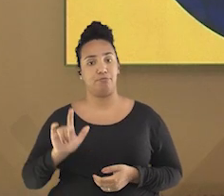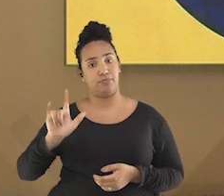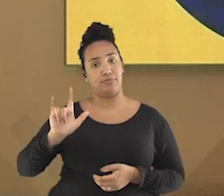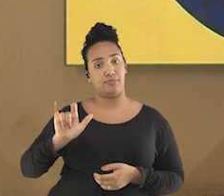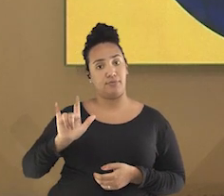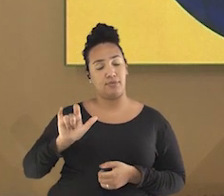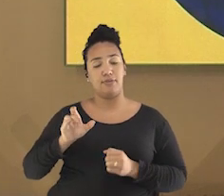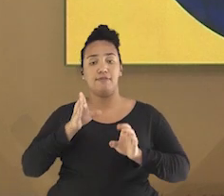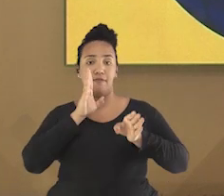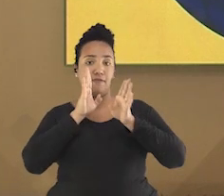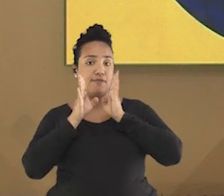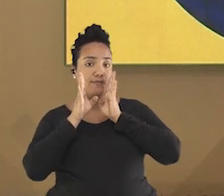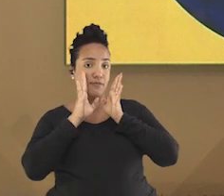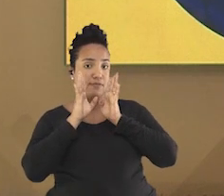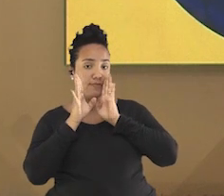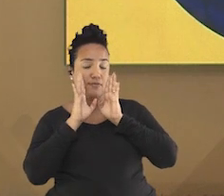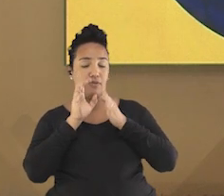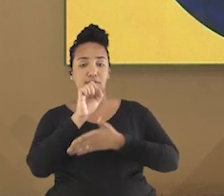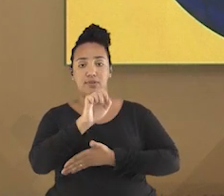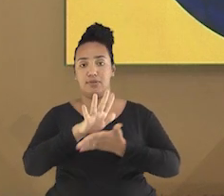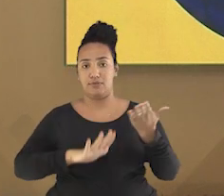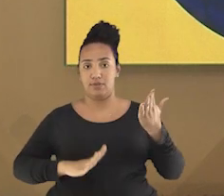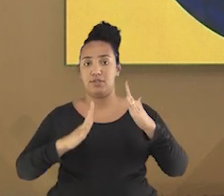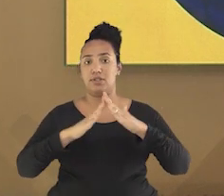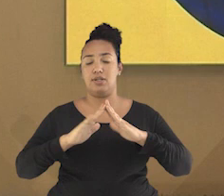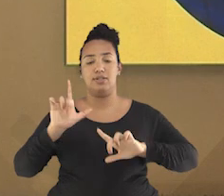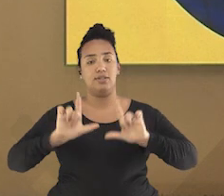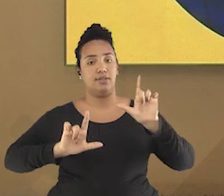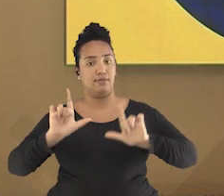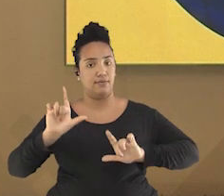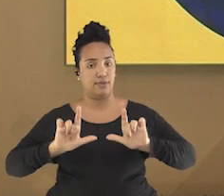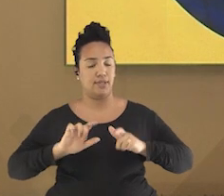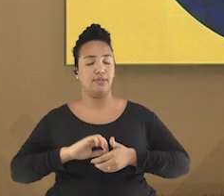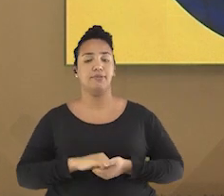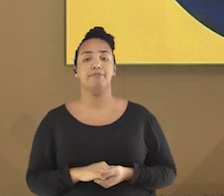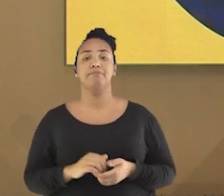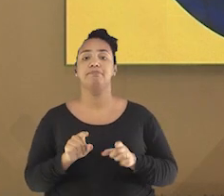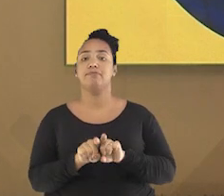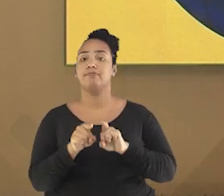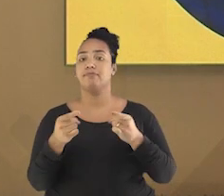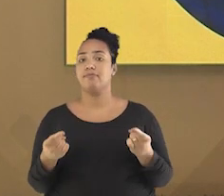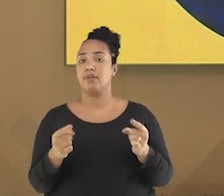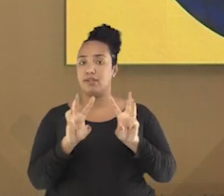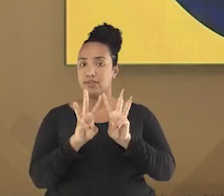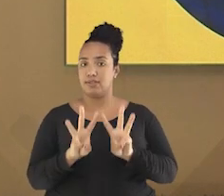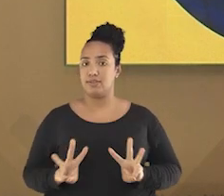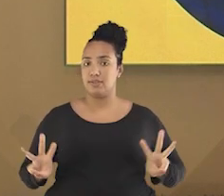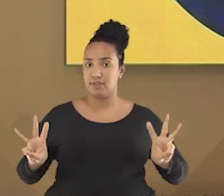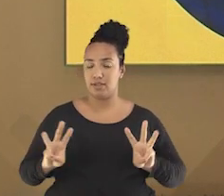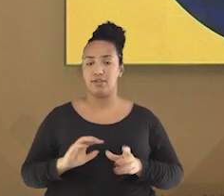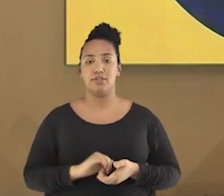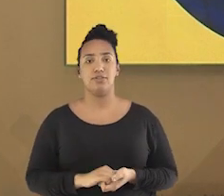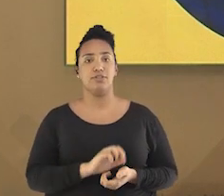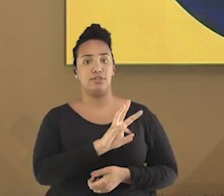Instagram, Facebook, pelo @Dever em Casa na TV, e também o nosso site, que é o